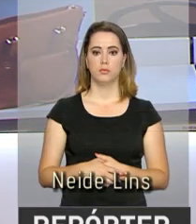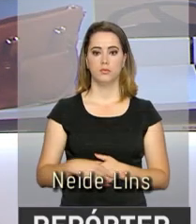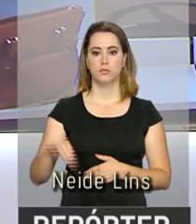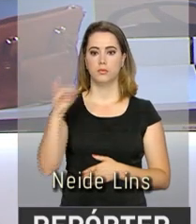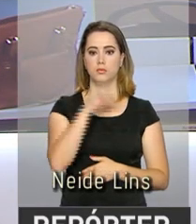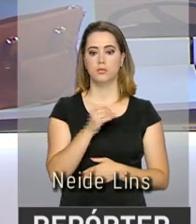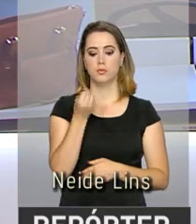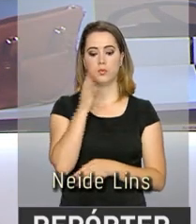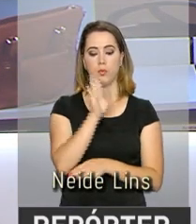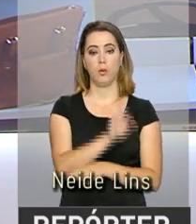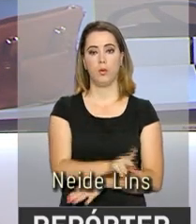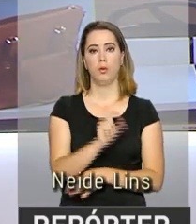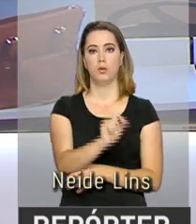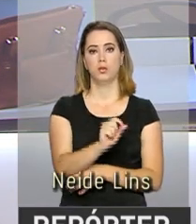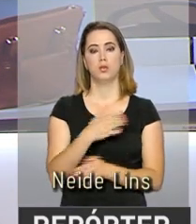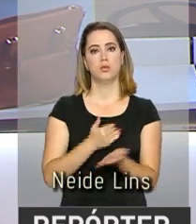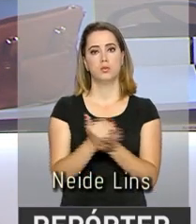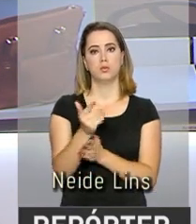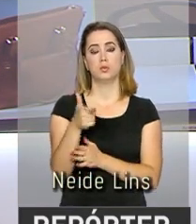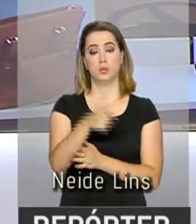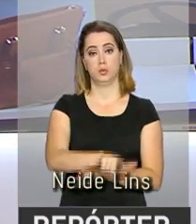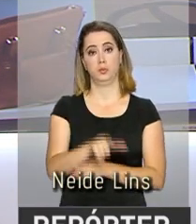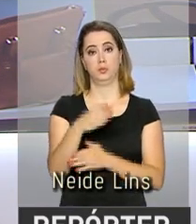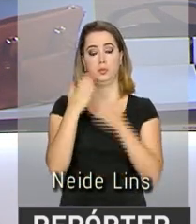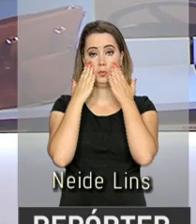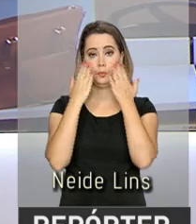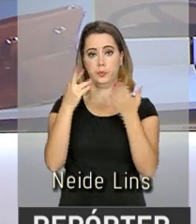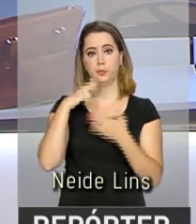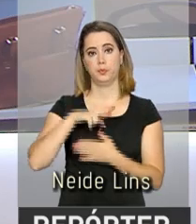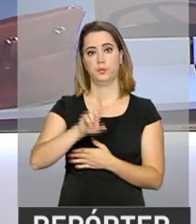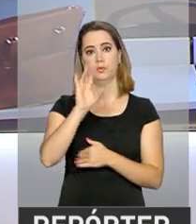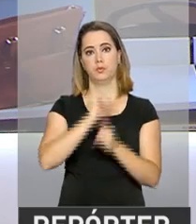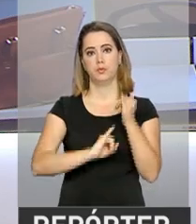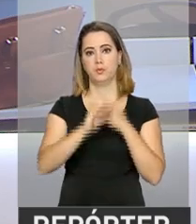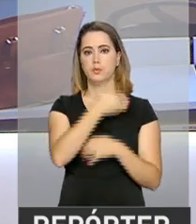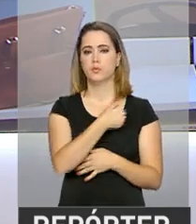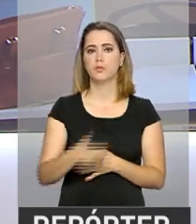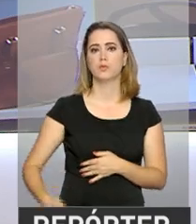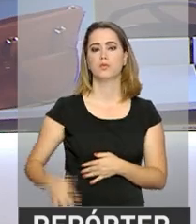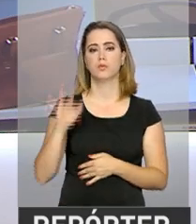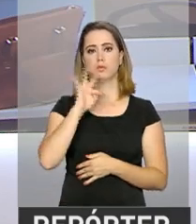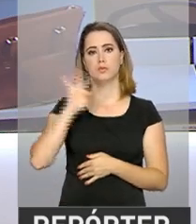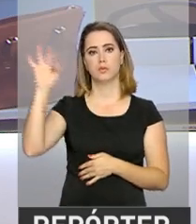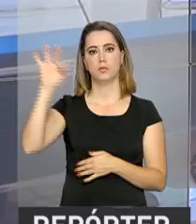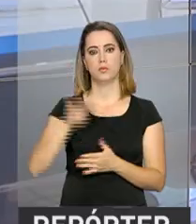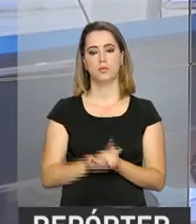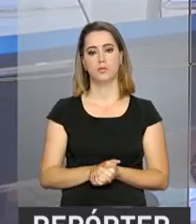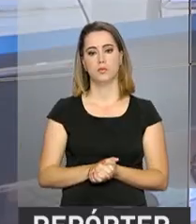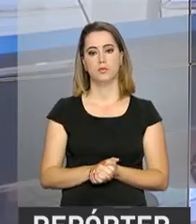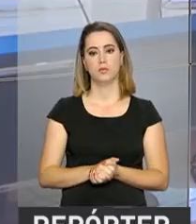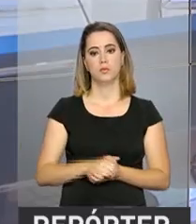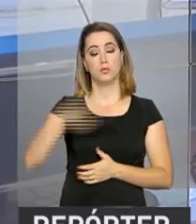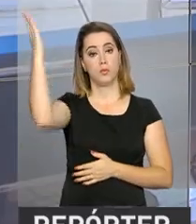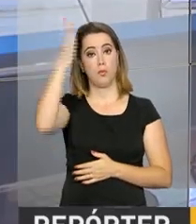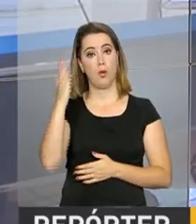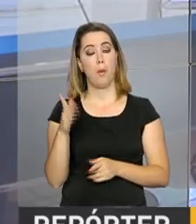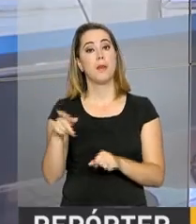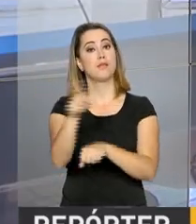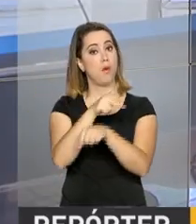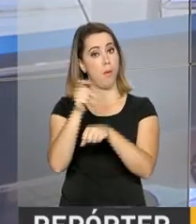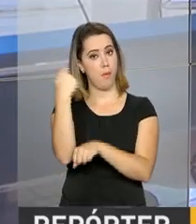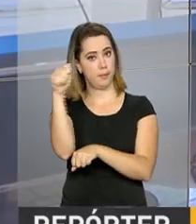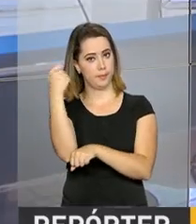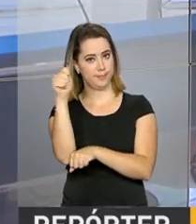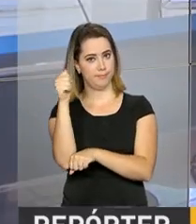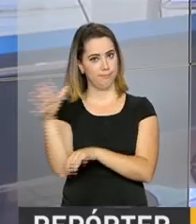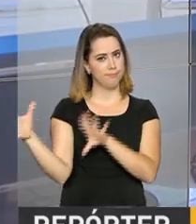Olá boa tarde começa agora mais uma edição do repórter NBR e as notícias do governo federal Brasil e Argentina